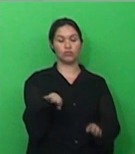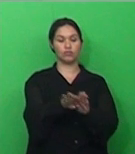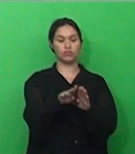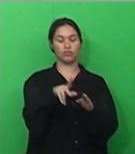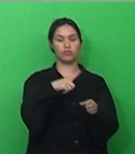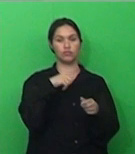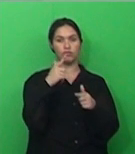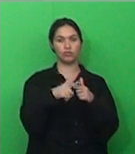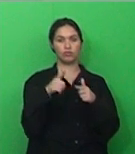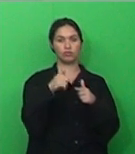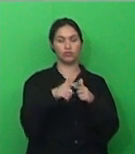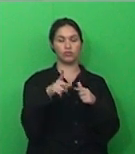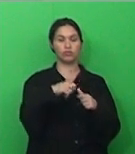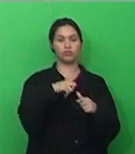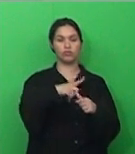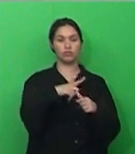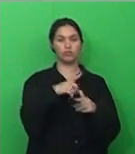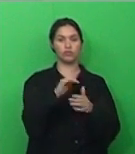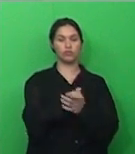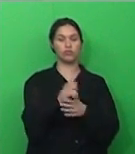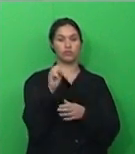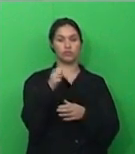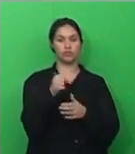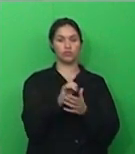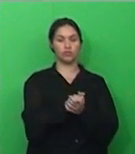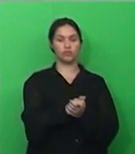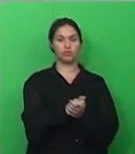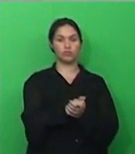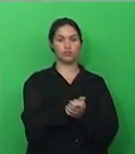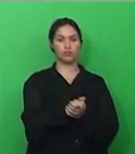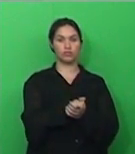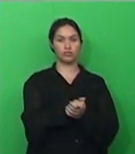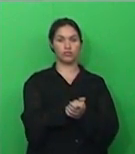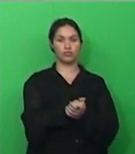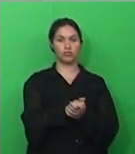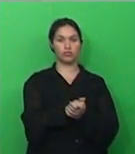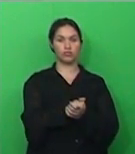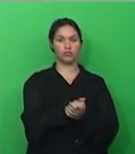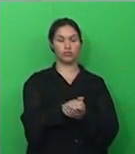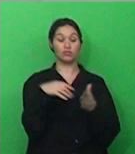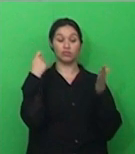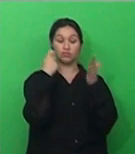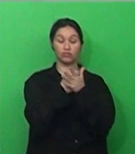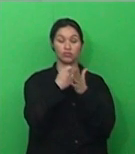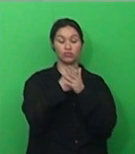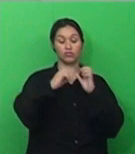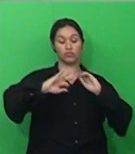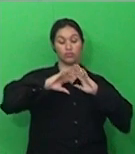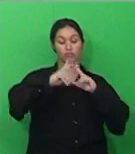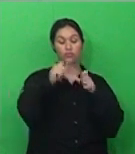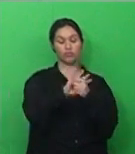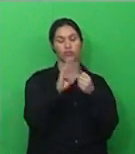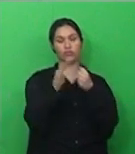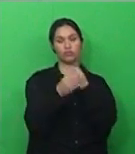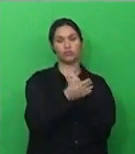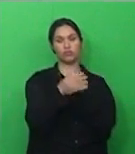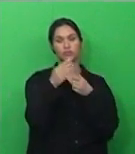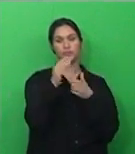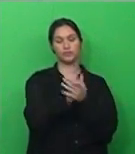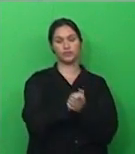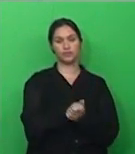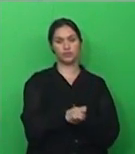sim que brigar pela Imperatriz, como temos no São Francisco, como temos toda a região da Santa Luzia, mas temos que brigar sim pela linha Anta, a